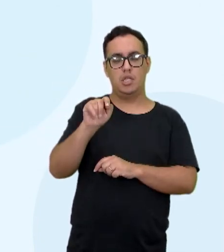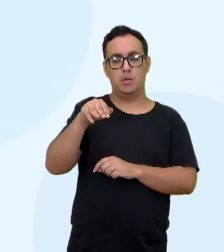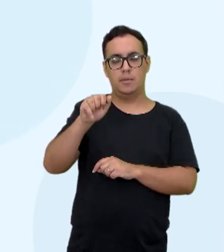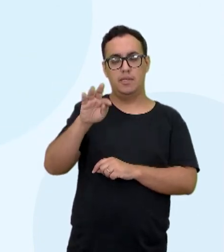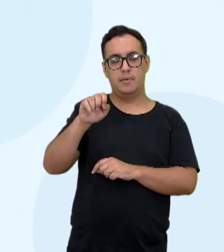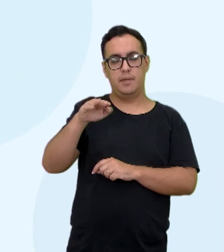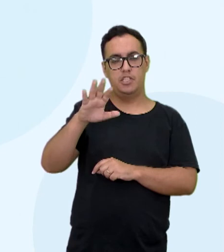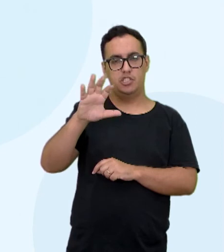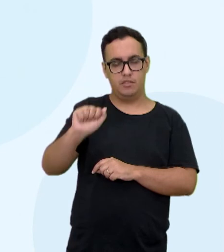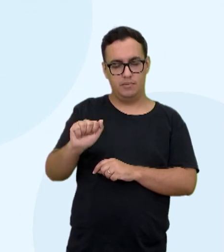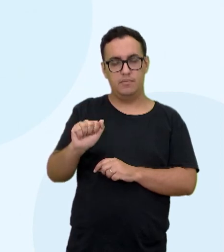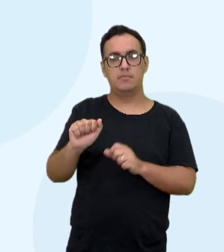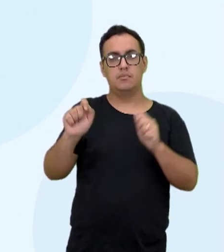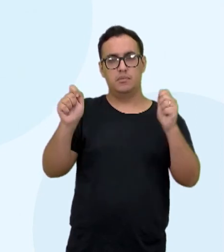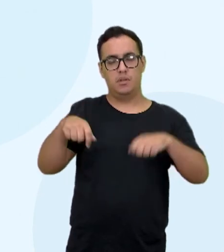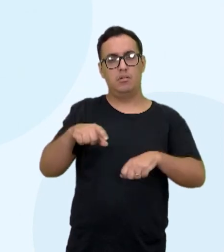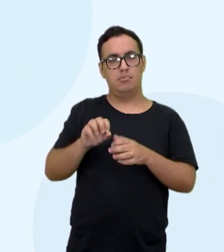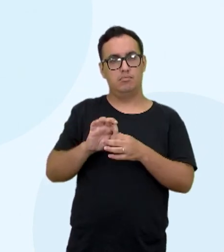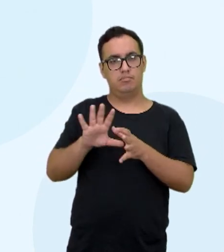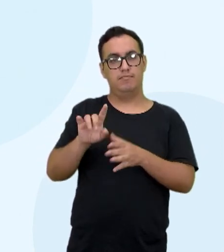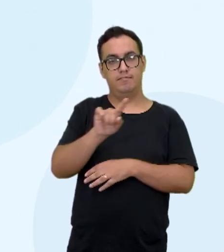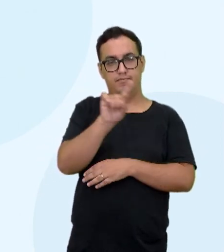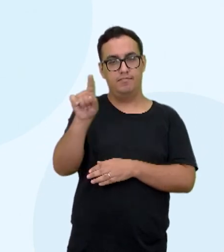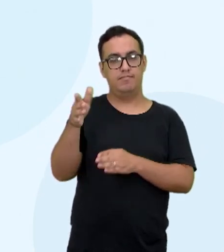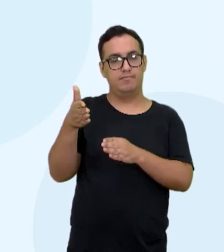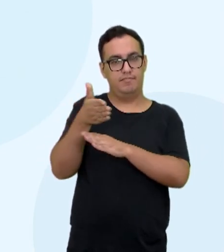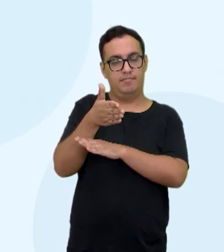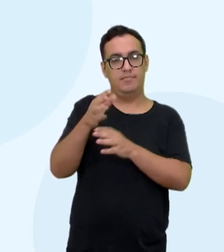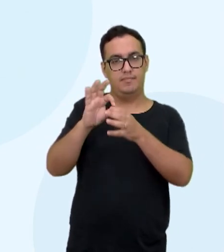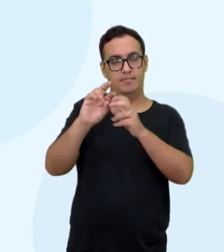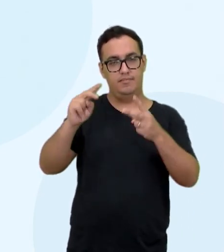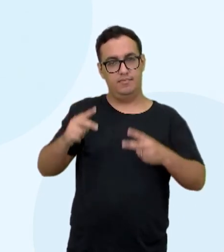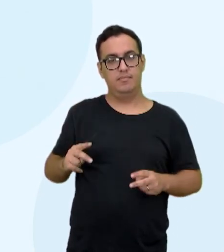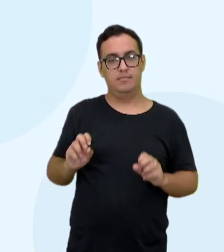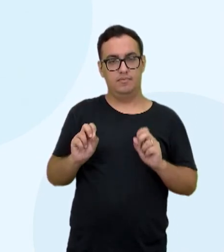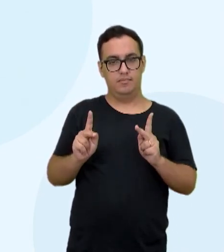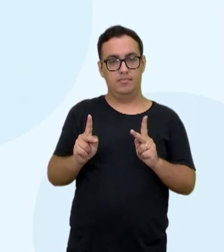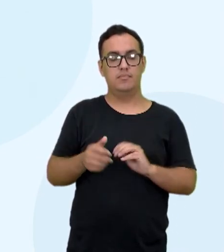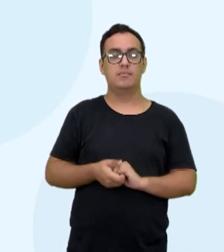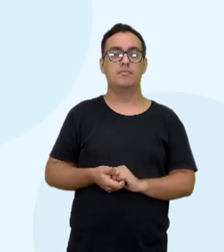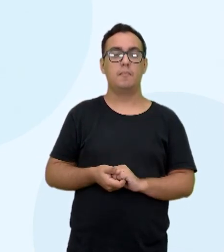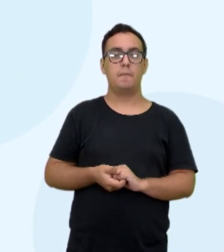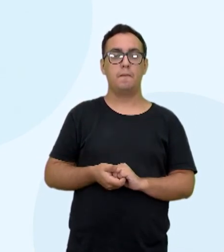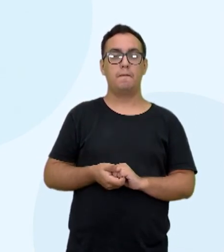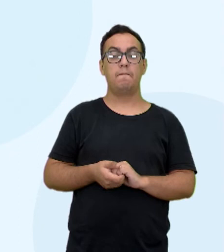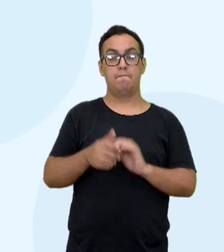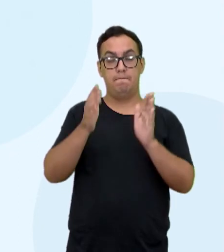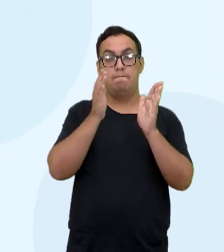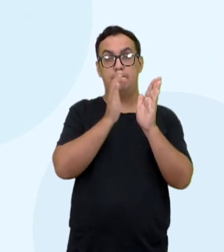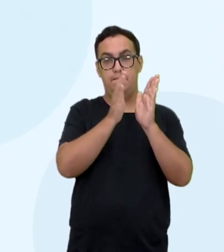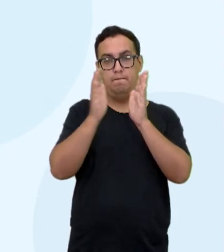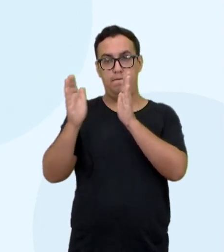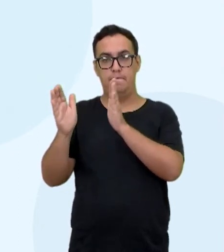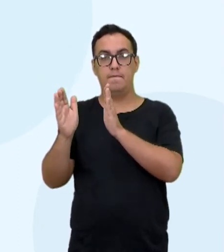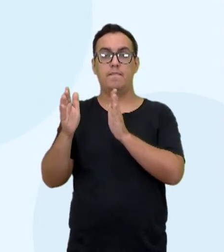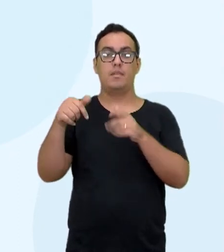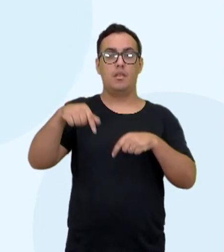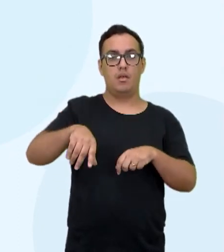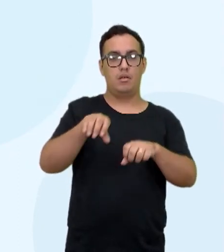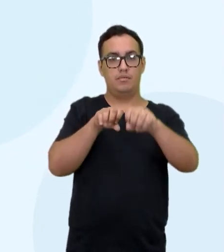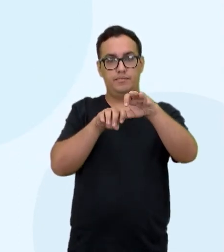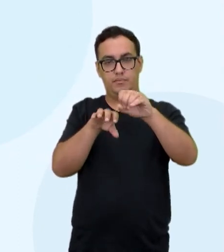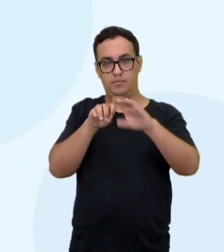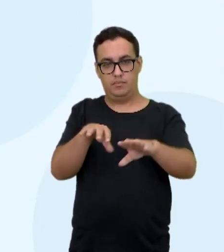fica à disposição aí para vocês o link para vocês acessarem. O roteiro do estudante desta aula,